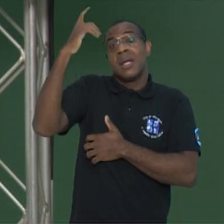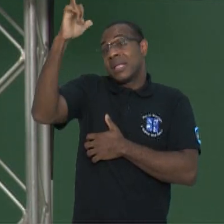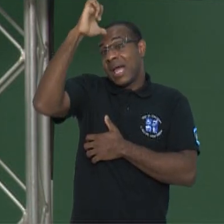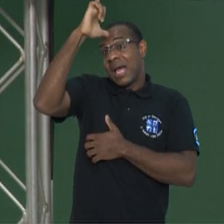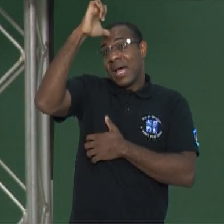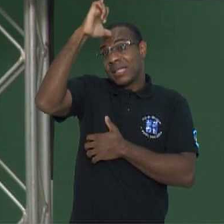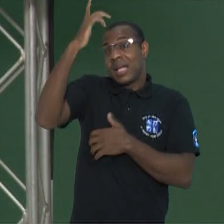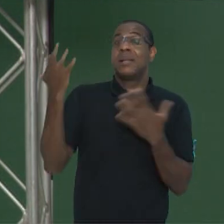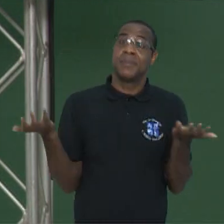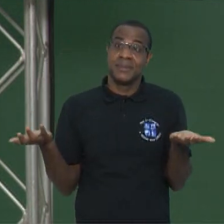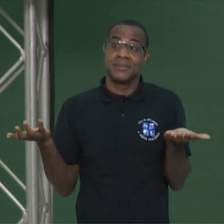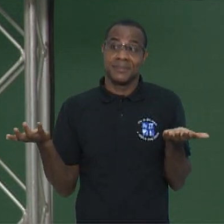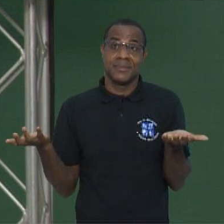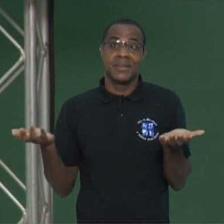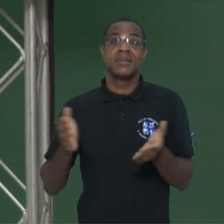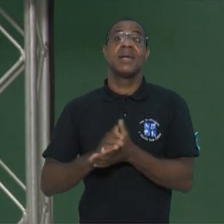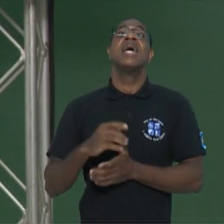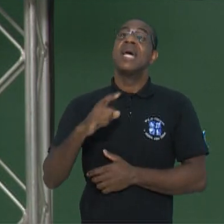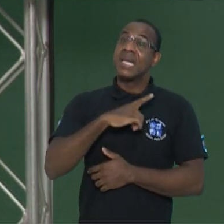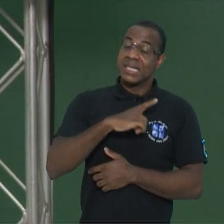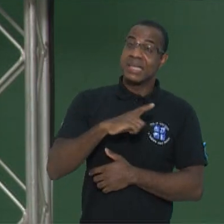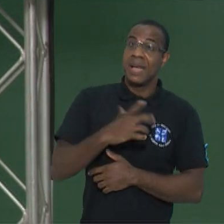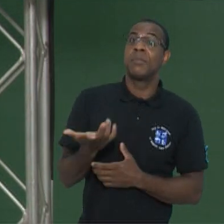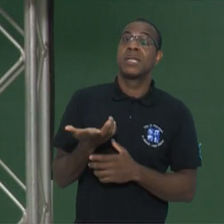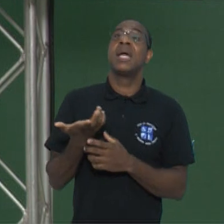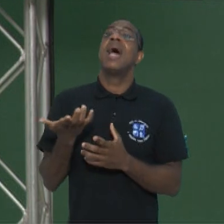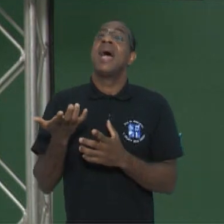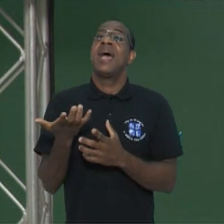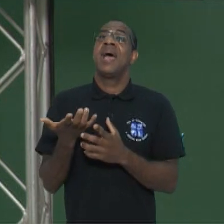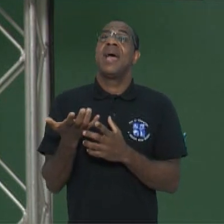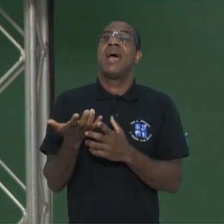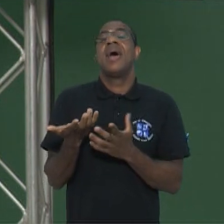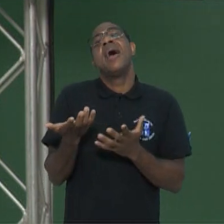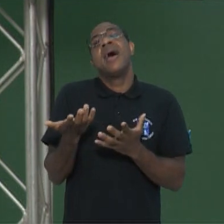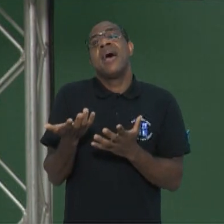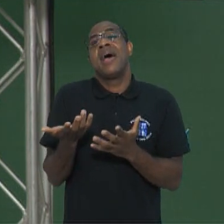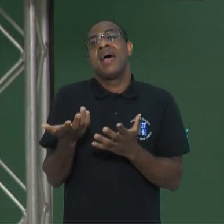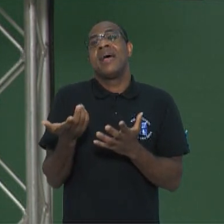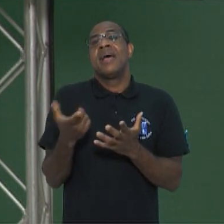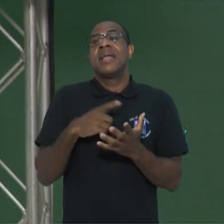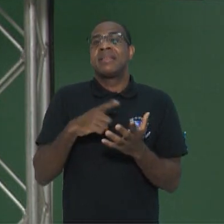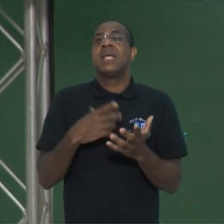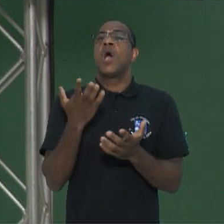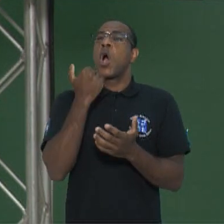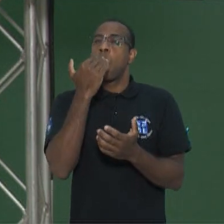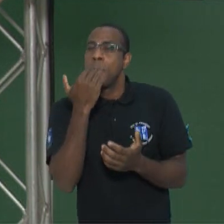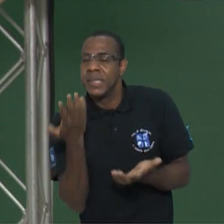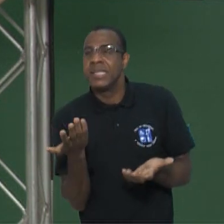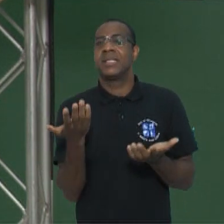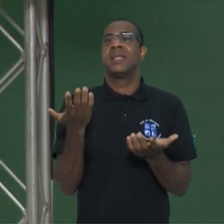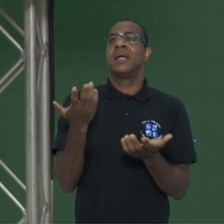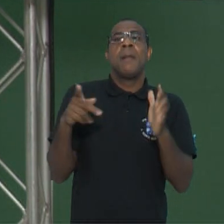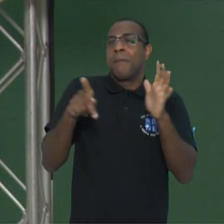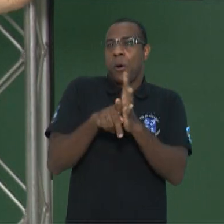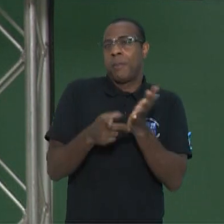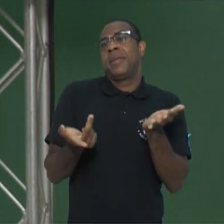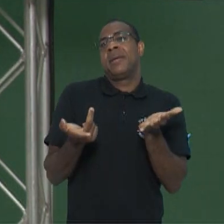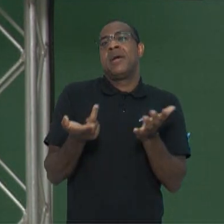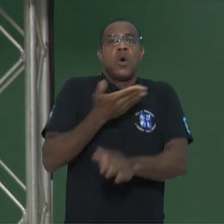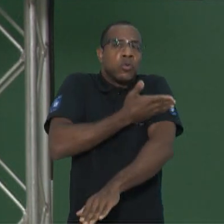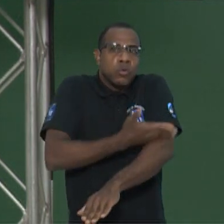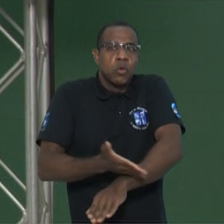Então, temos ali a característica, o referencial. Ela tem músicas e comidas que são típicas da Alemanha.